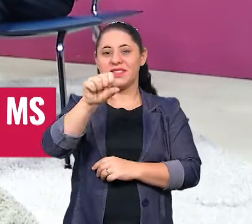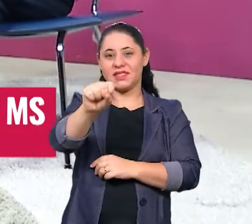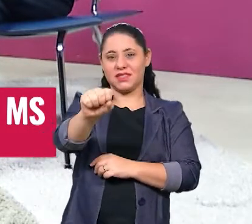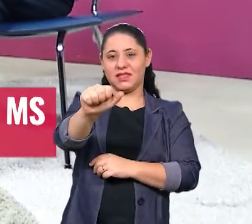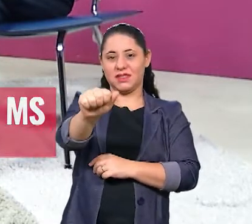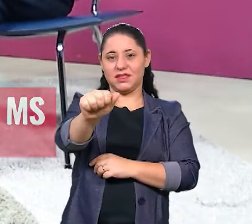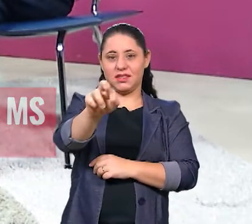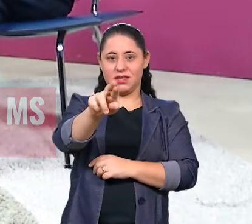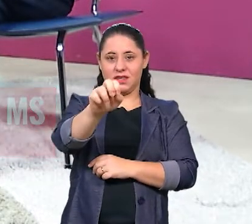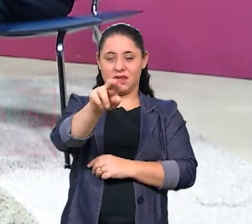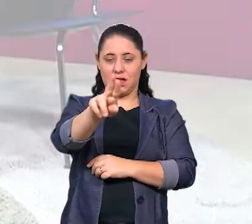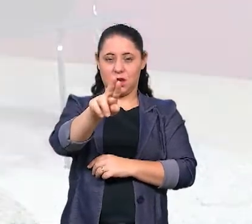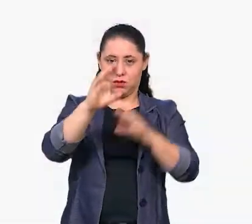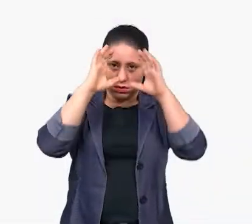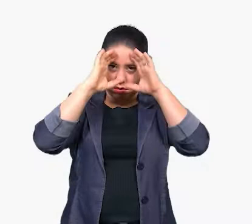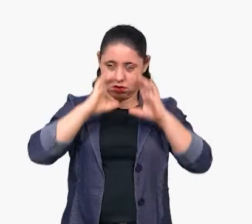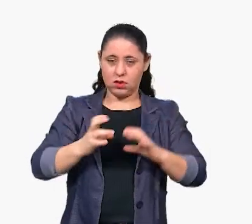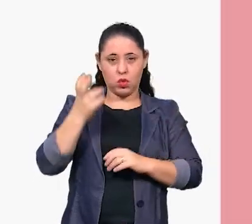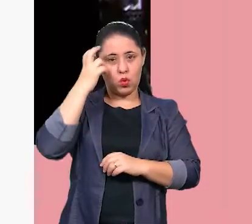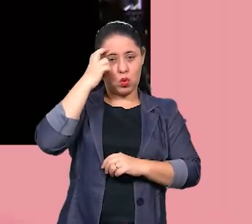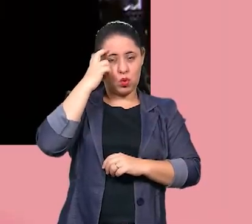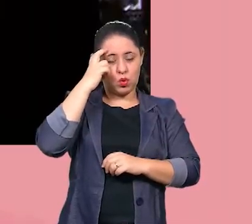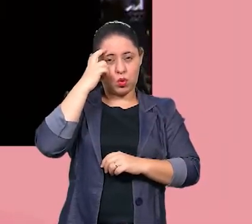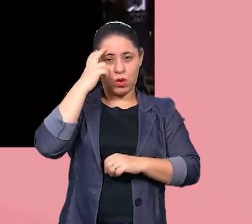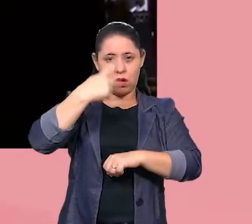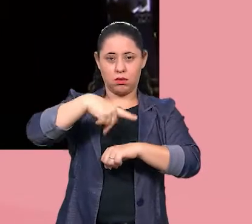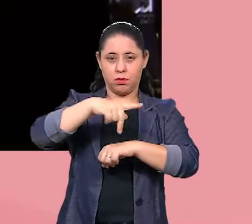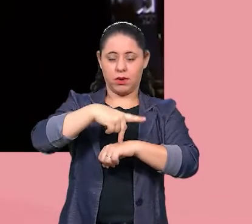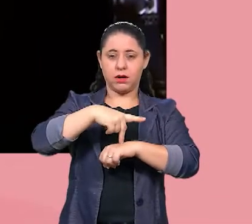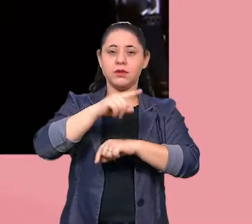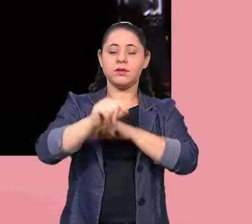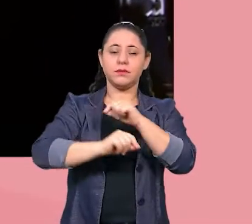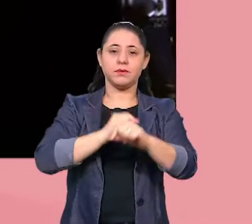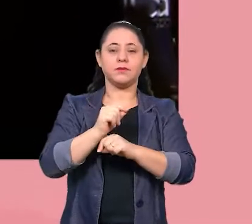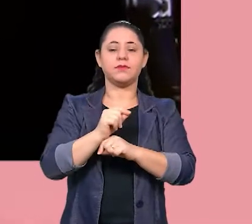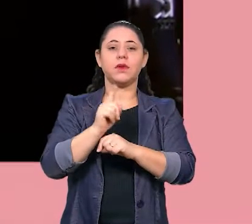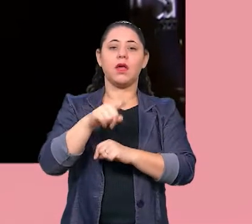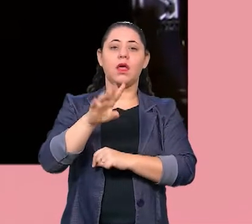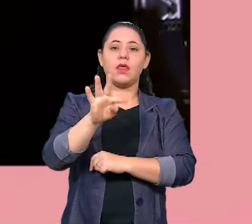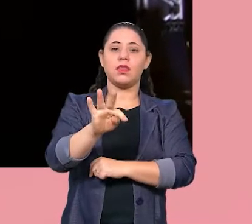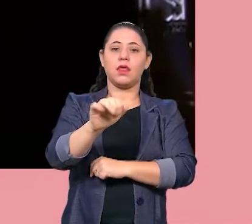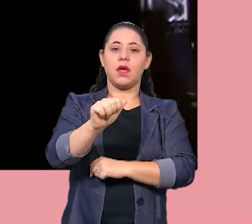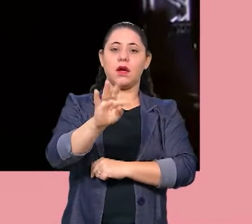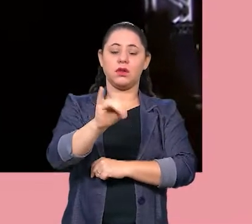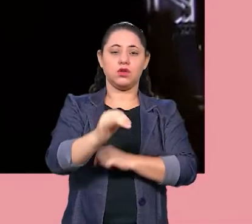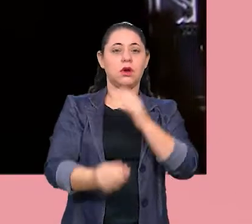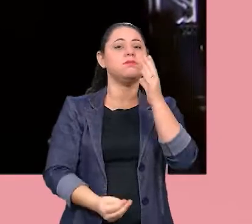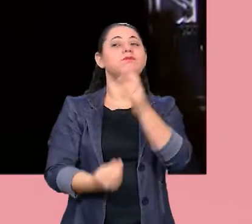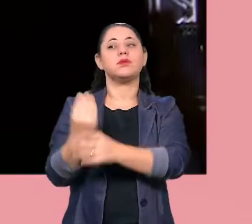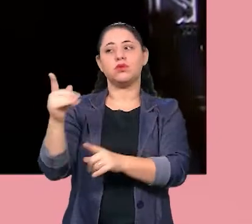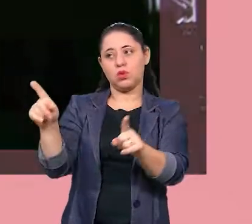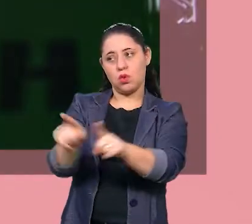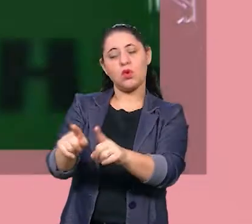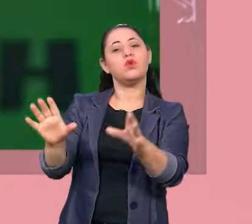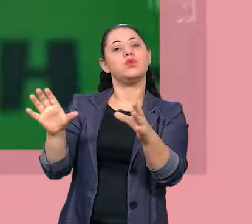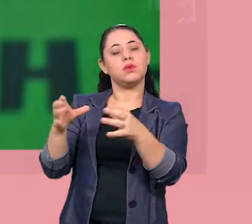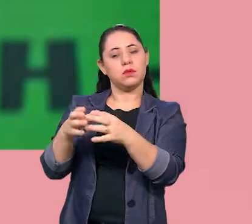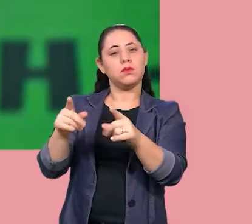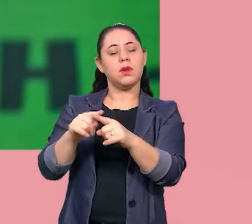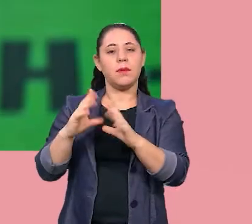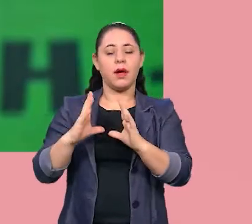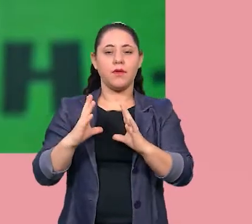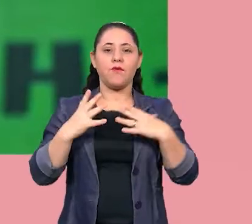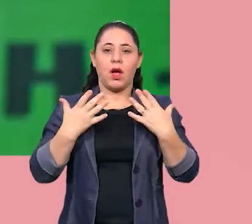apresentadora do Sarau, do Festival Sarau Cidadania e Cultura no Parque, no qual, aliás, a Tati ela é a produtora também,